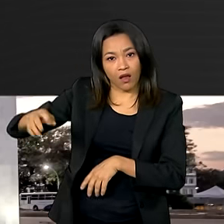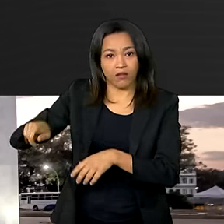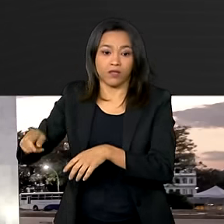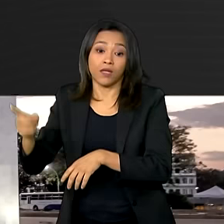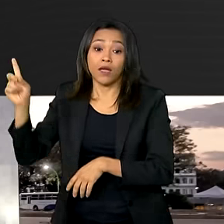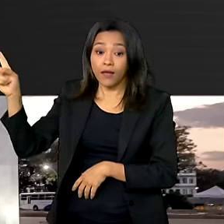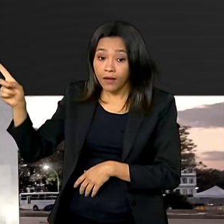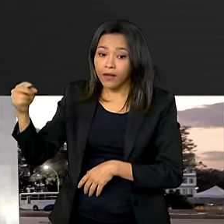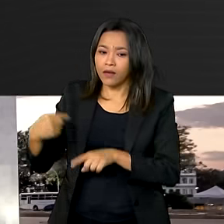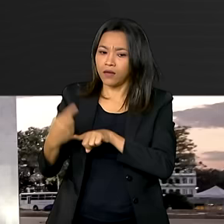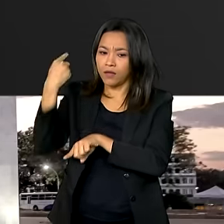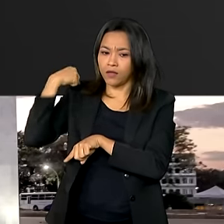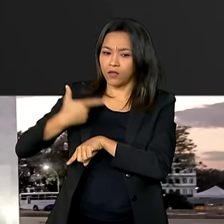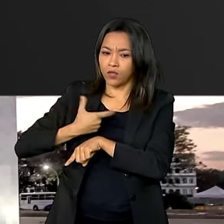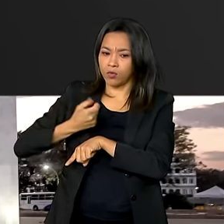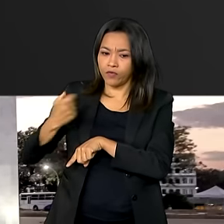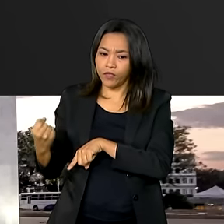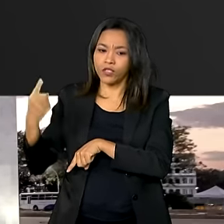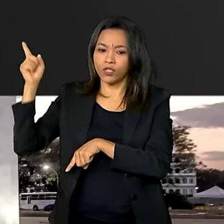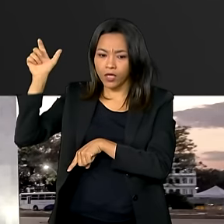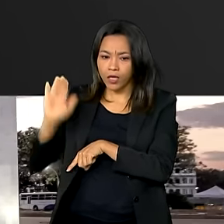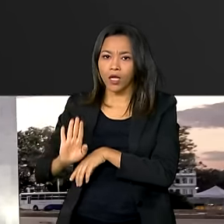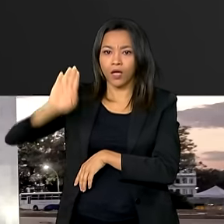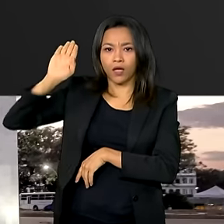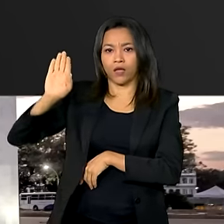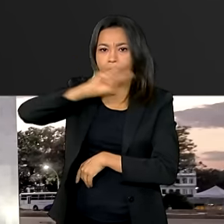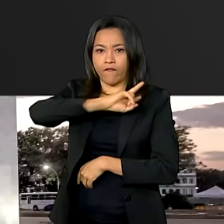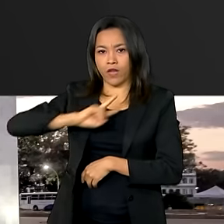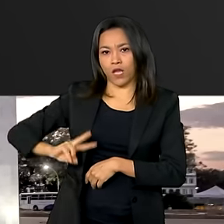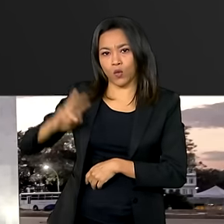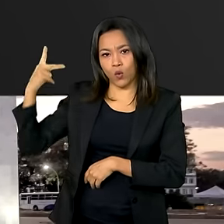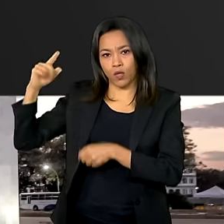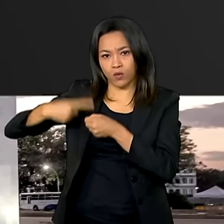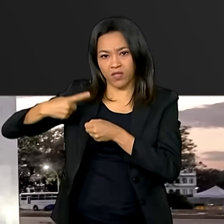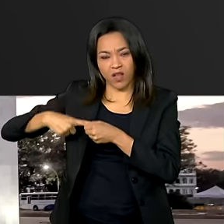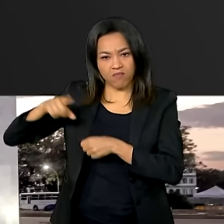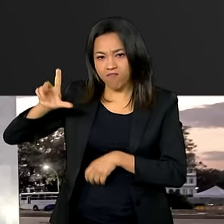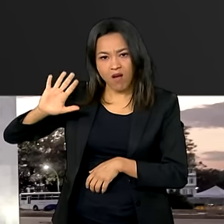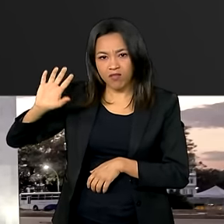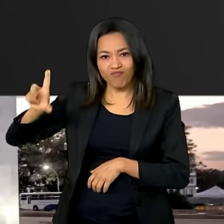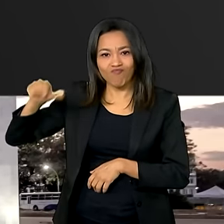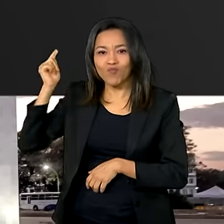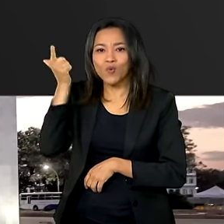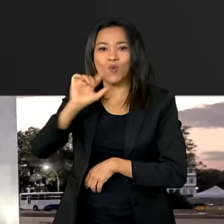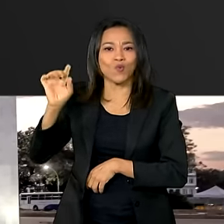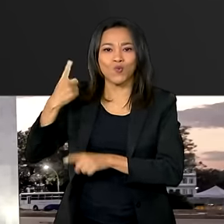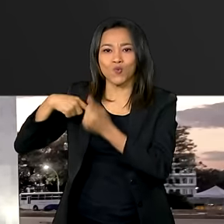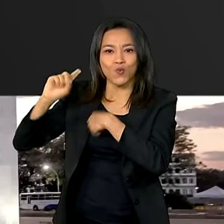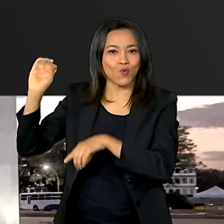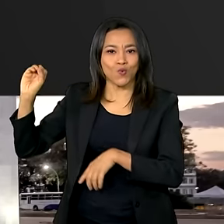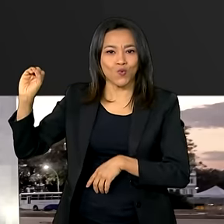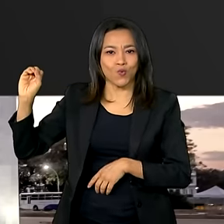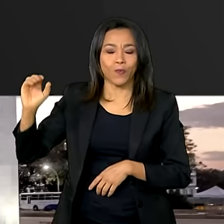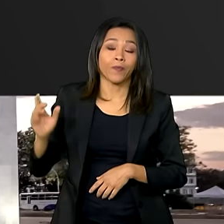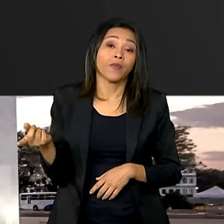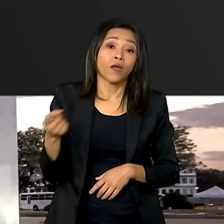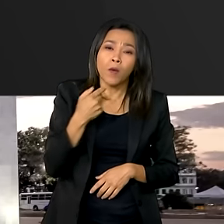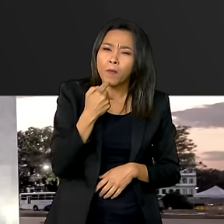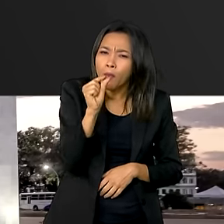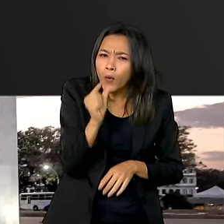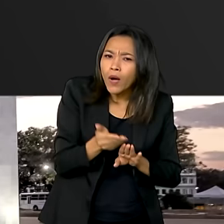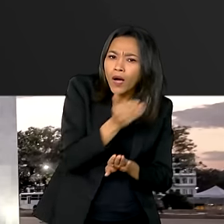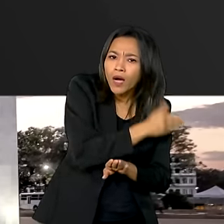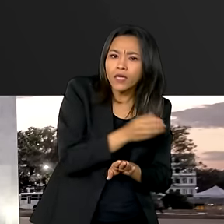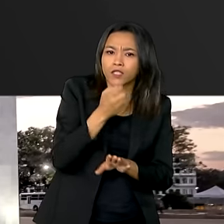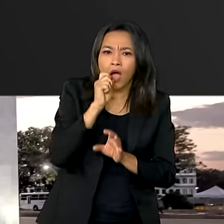ao cargo de vereador da cidade pelo Partido Liberal, o PL, e não foi eleito. Pouco antes de lançar explosivos,